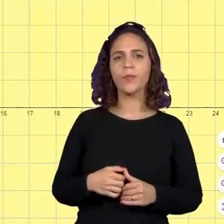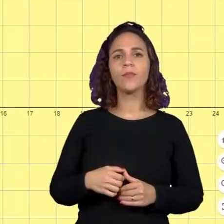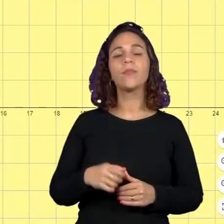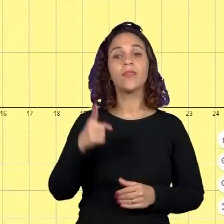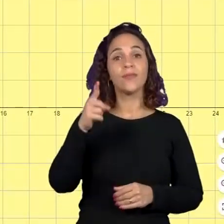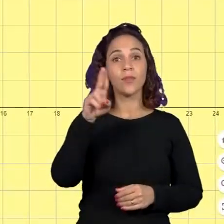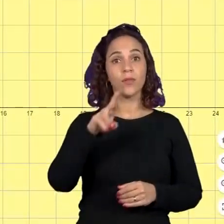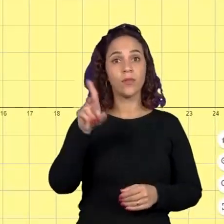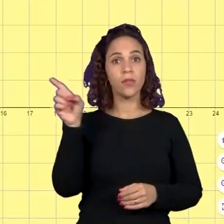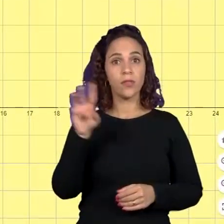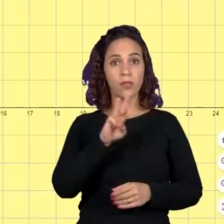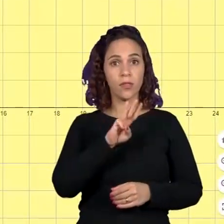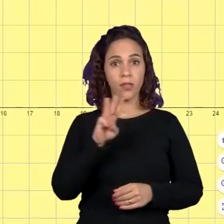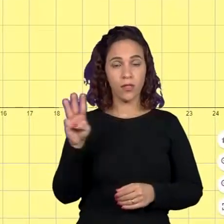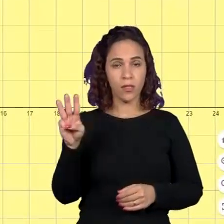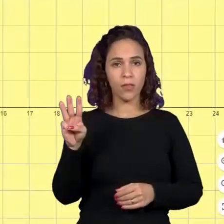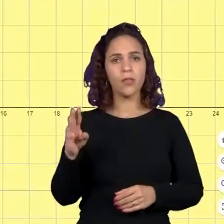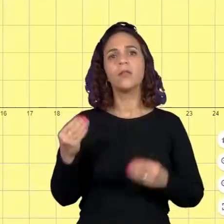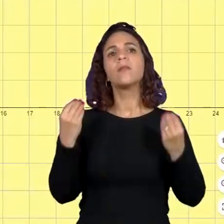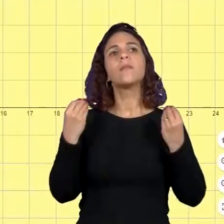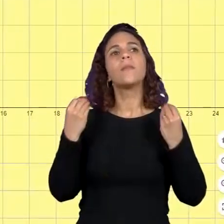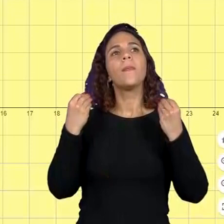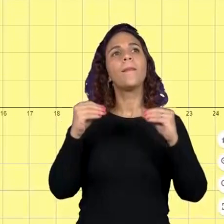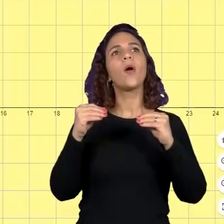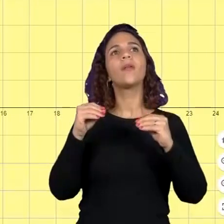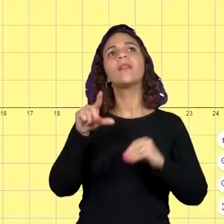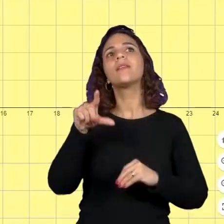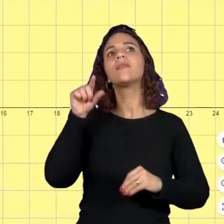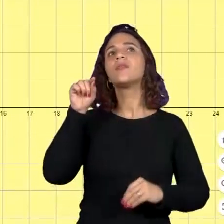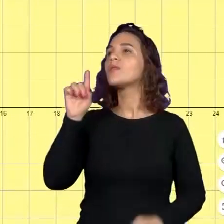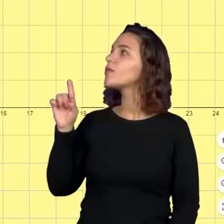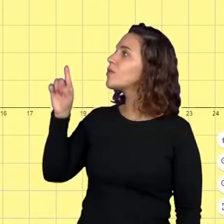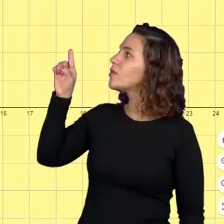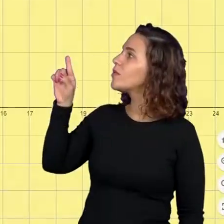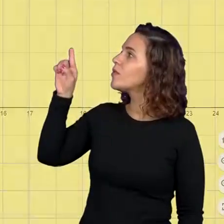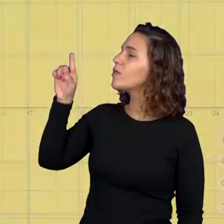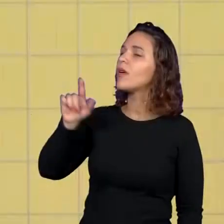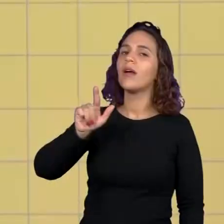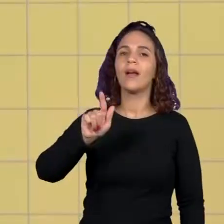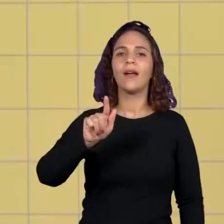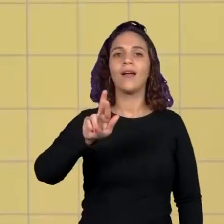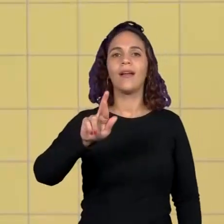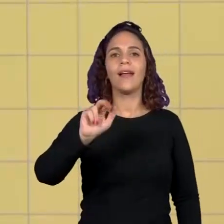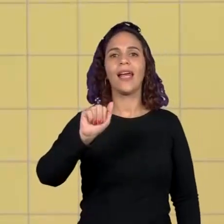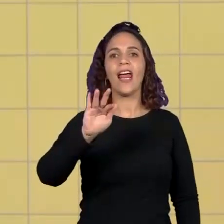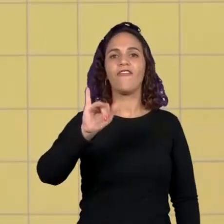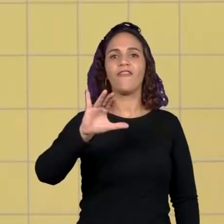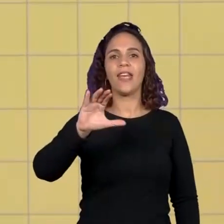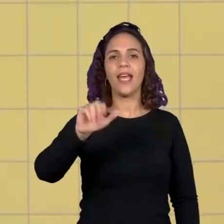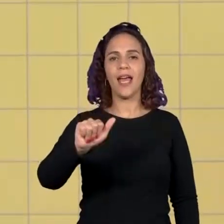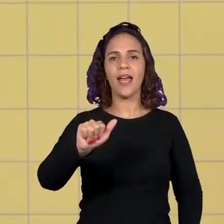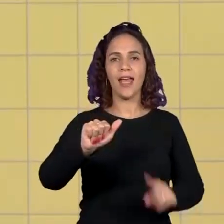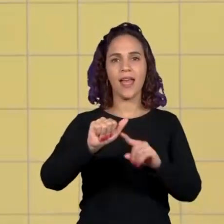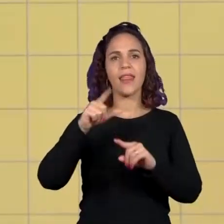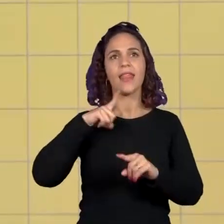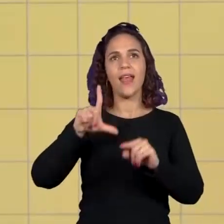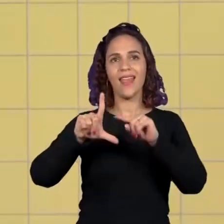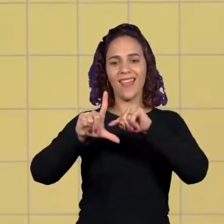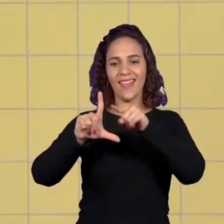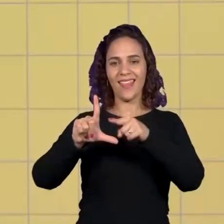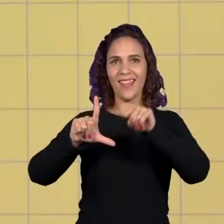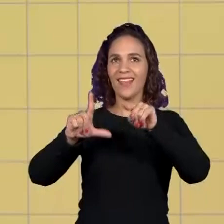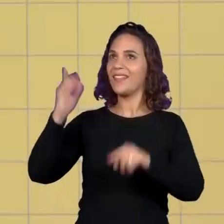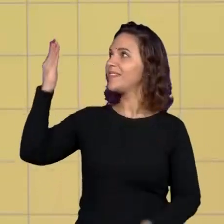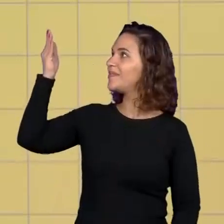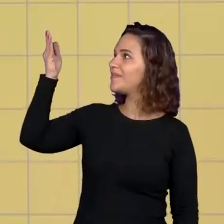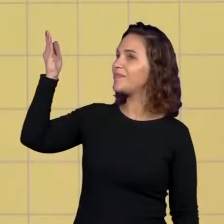o GeoGebra, você coloca a opção gráfica, porque ele faz outros cálculos. Tá. Tá, professora Juliana? Então, vamos lá.